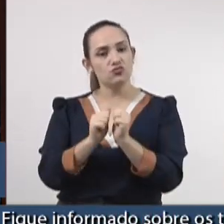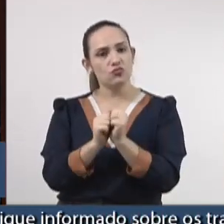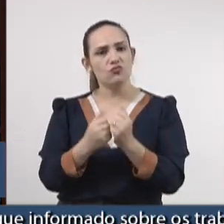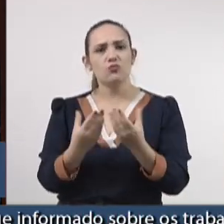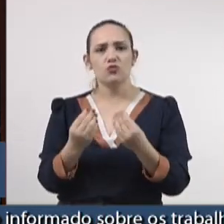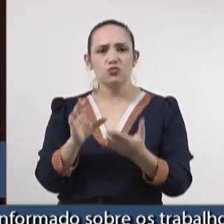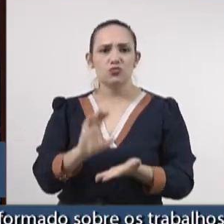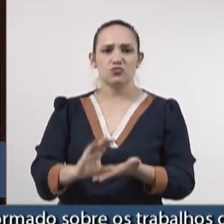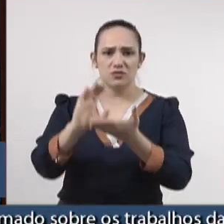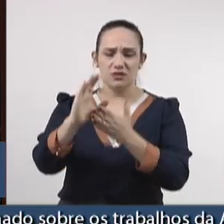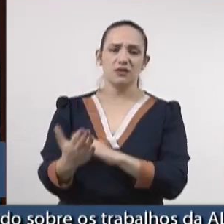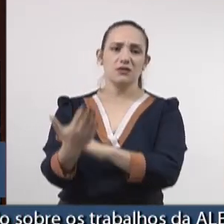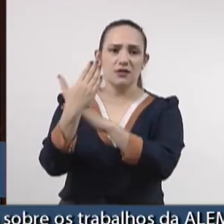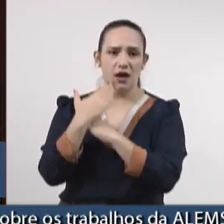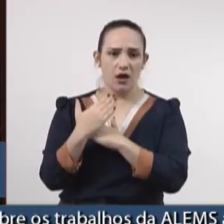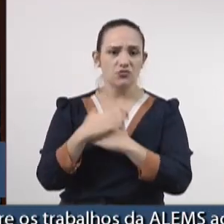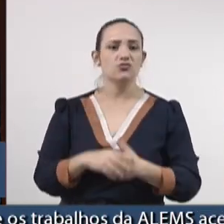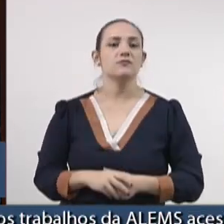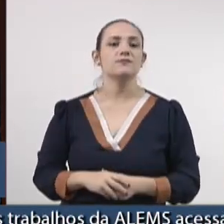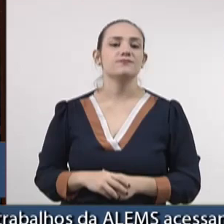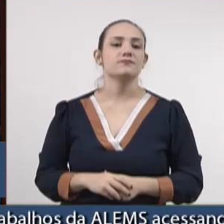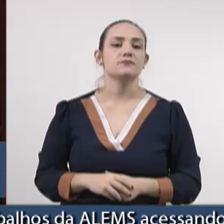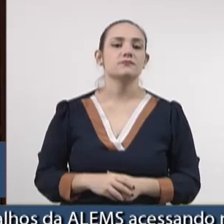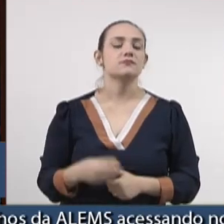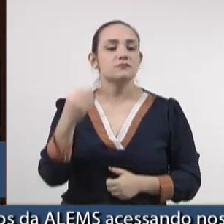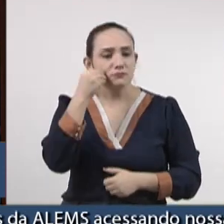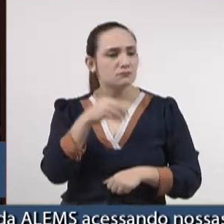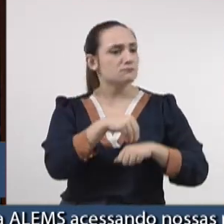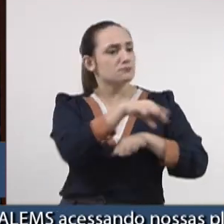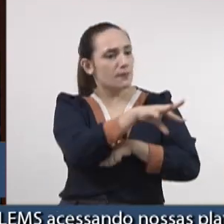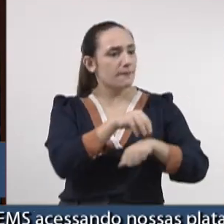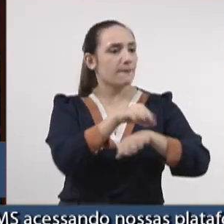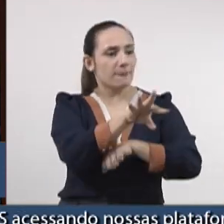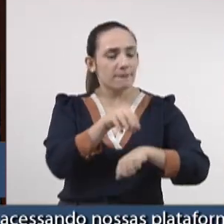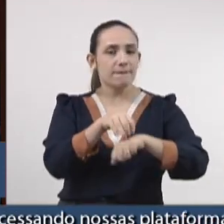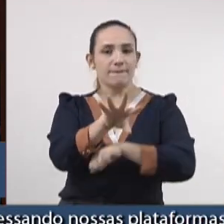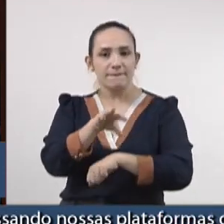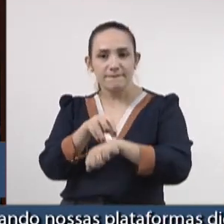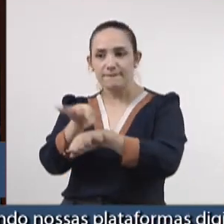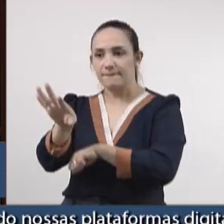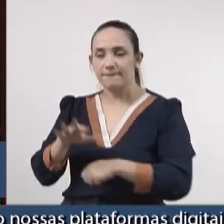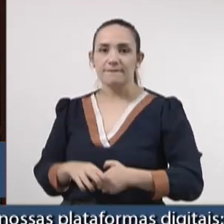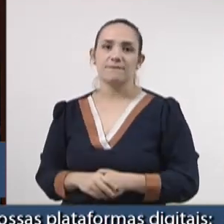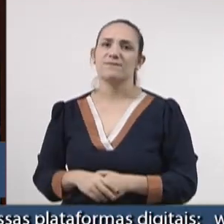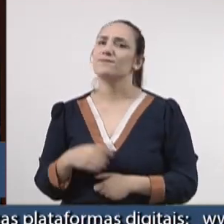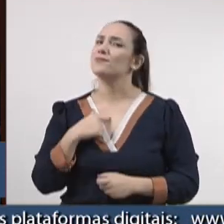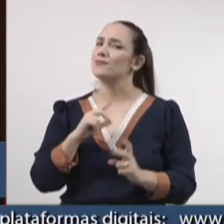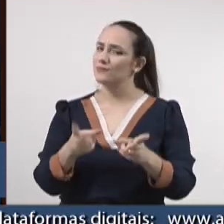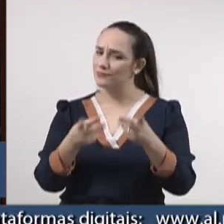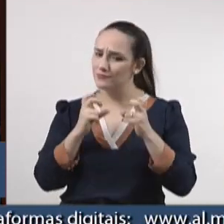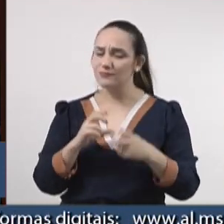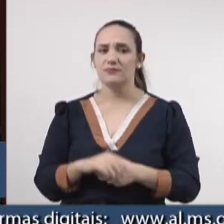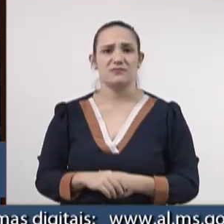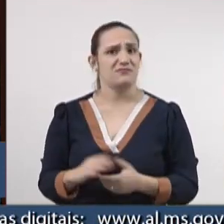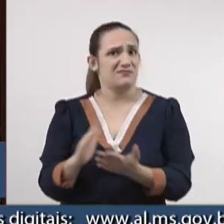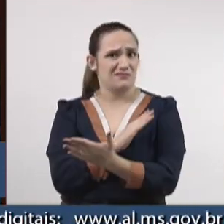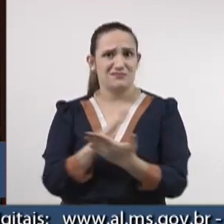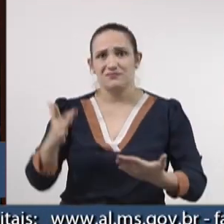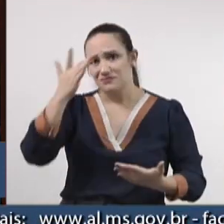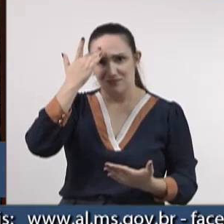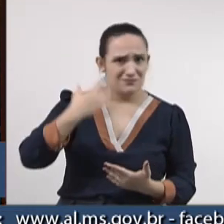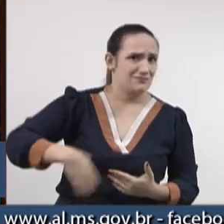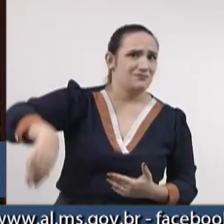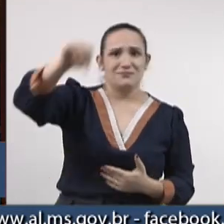conselhos que administram os fundos para levar essa informação e a gente percebe que as pessoas não